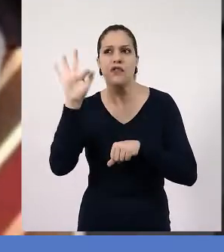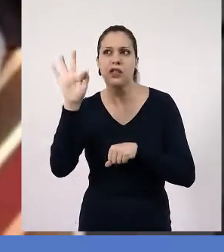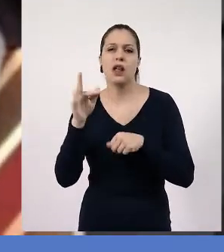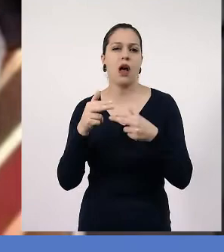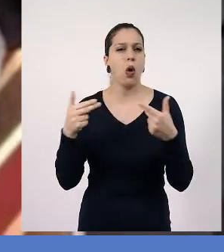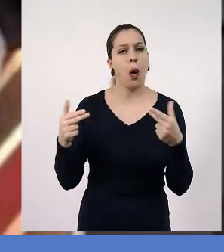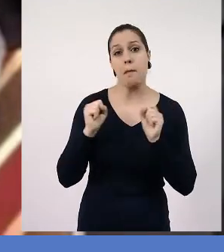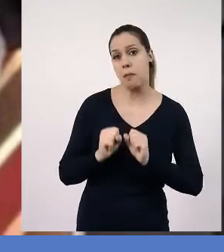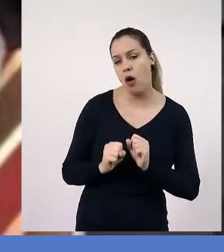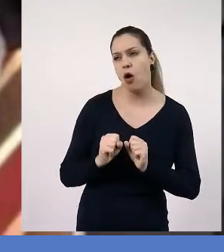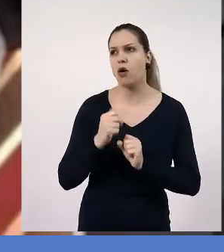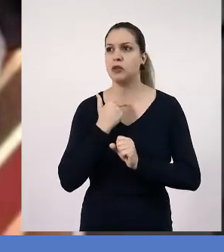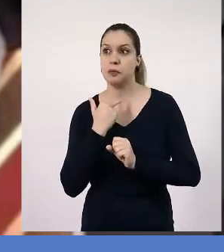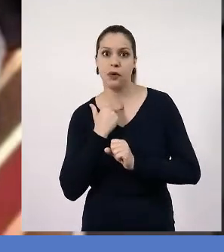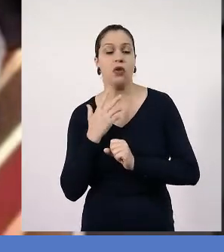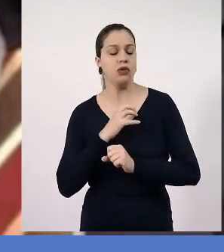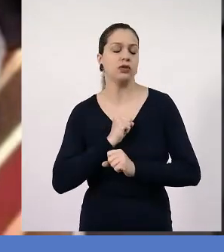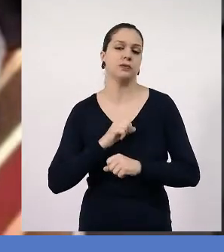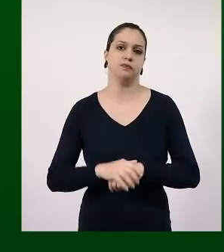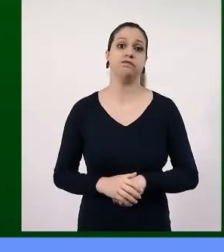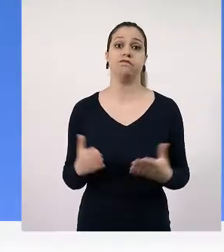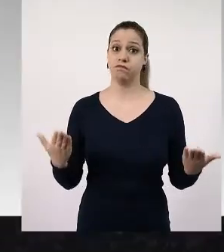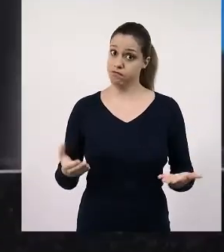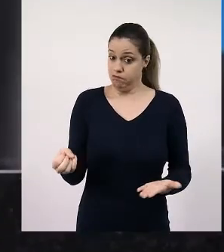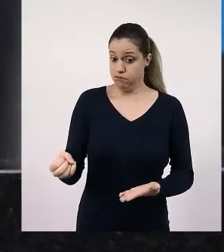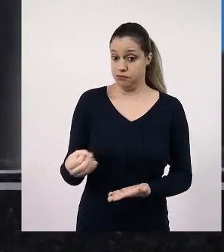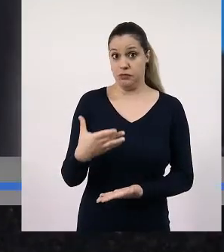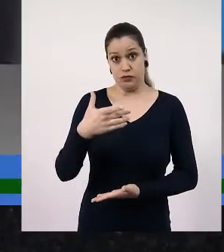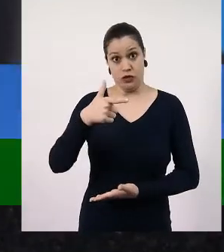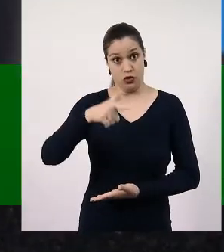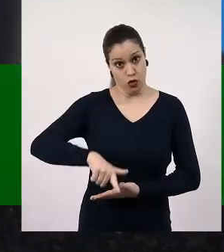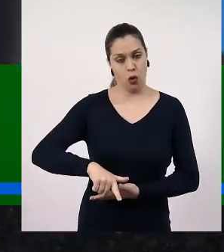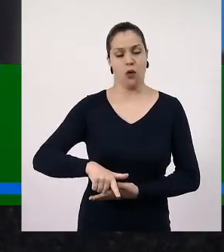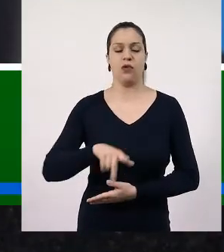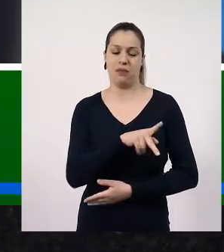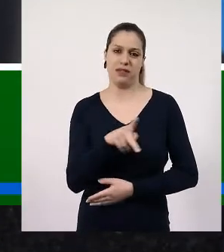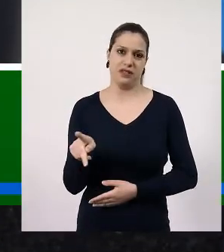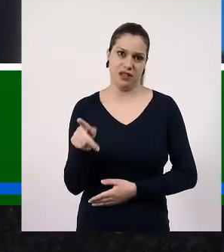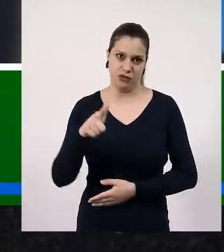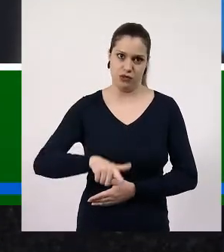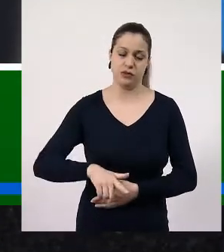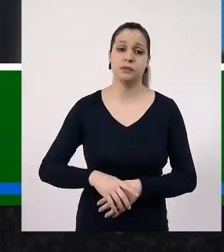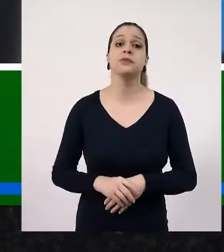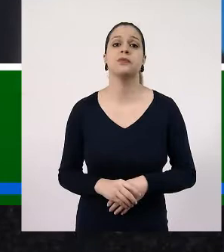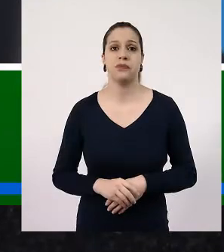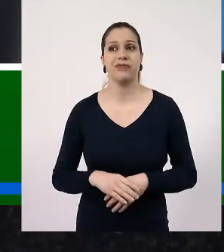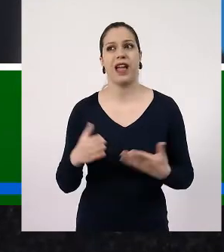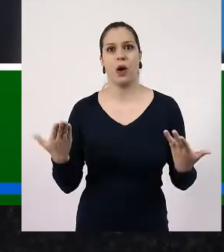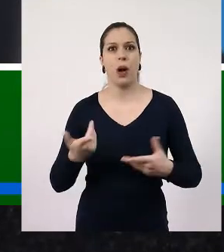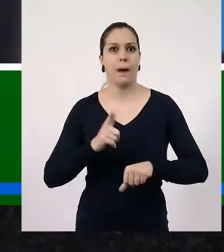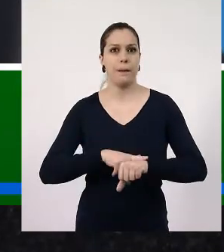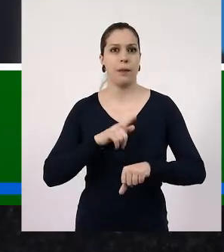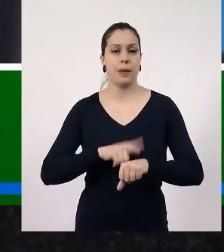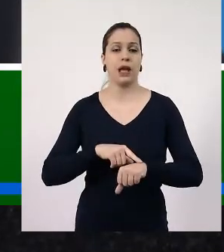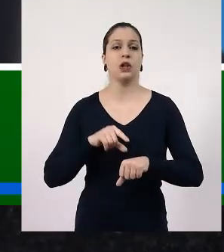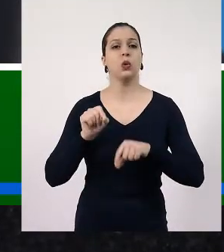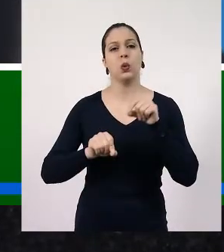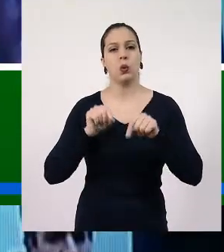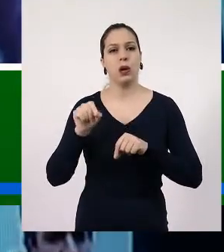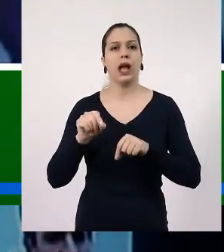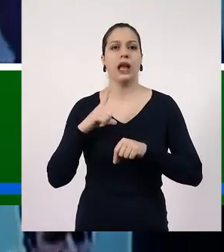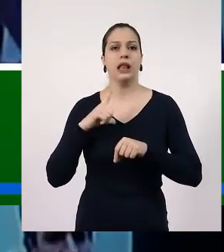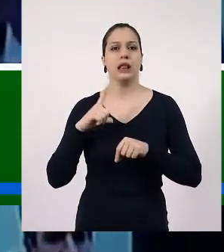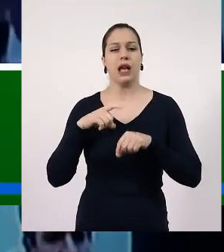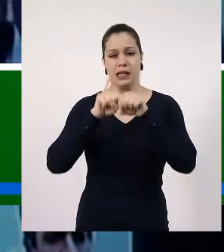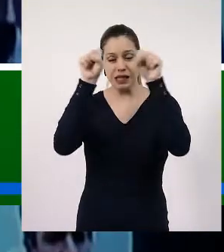do Mato Grosso do Sul, novamente presidindo essa comissão, e principalmente nesse período de pandemia, que nós trabalhamos aí sistema home office,